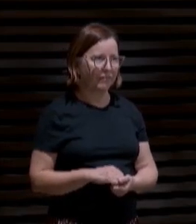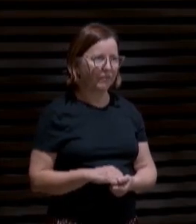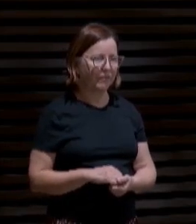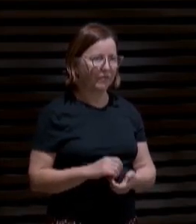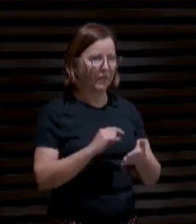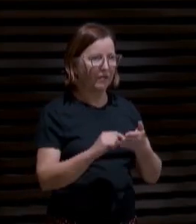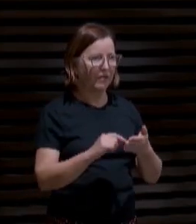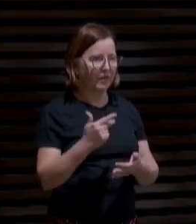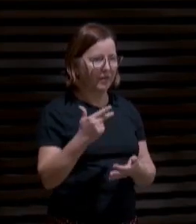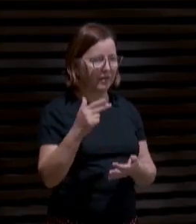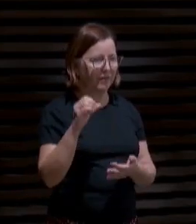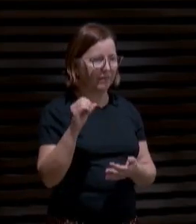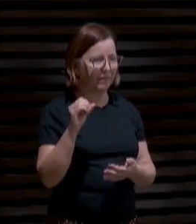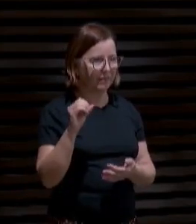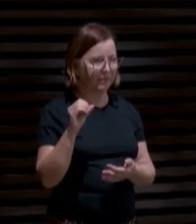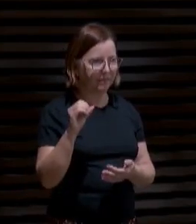Versículo 30.